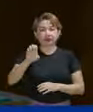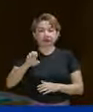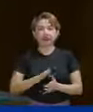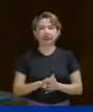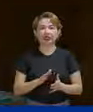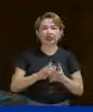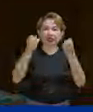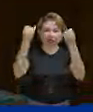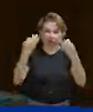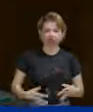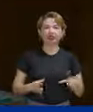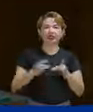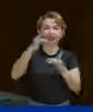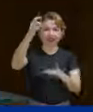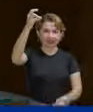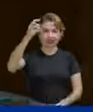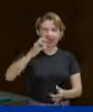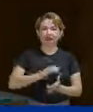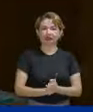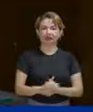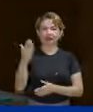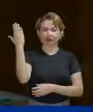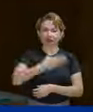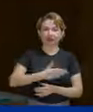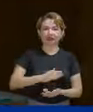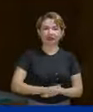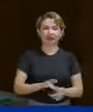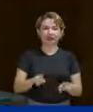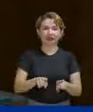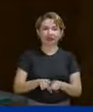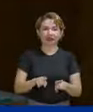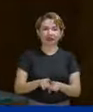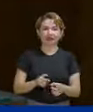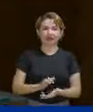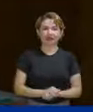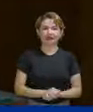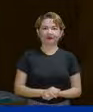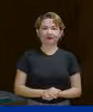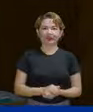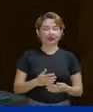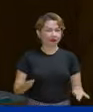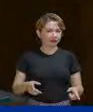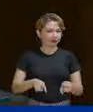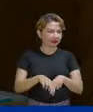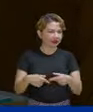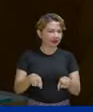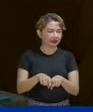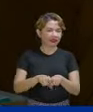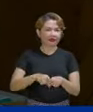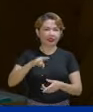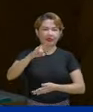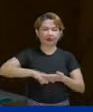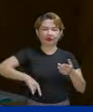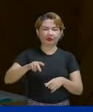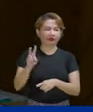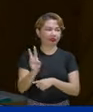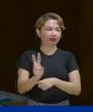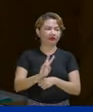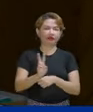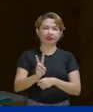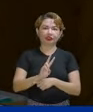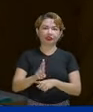exige descrição detalhada dos comprovantes de gastos com publicidade, no caso, o documento fiscal